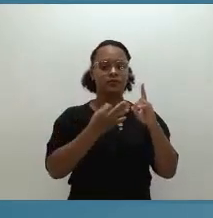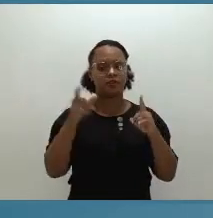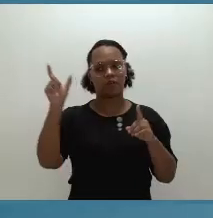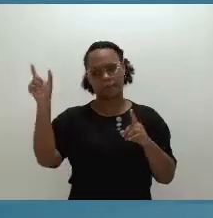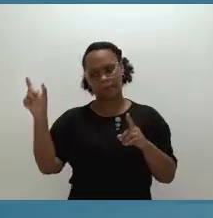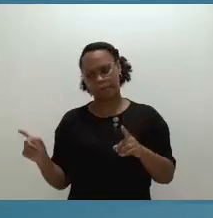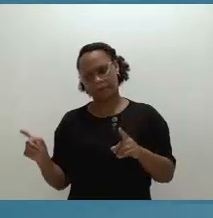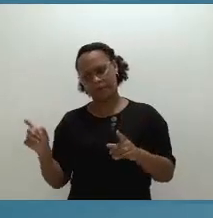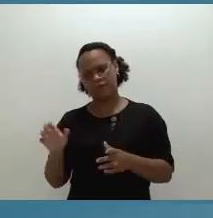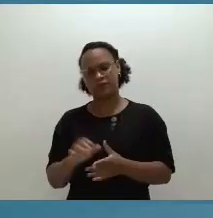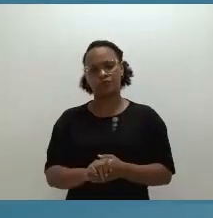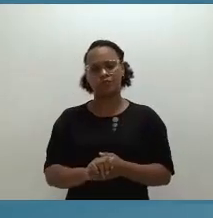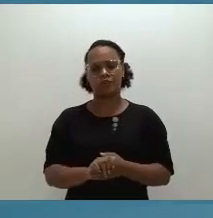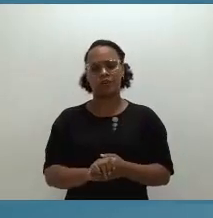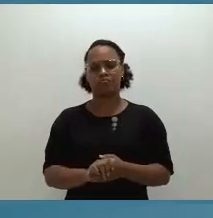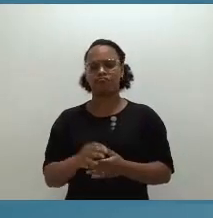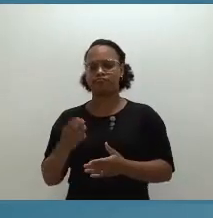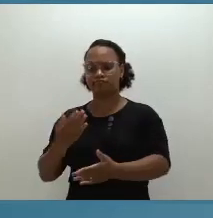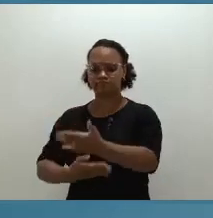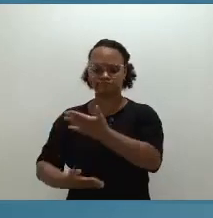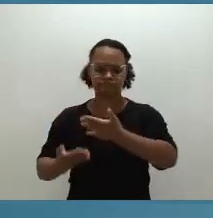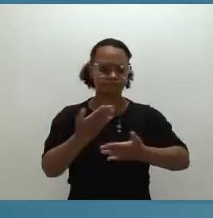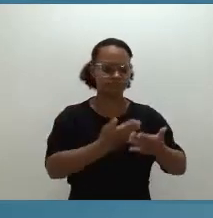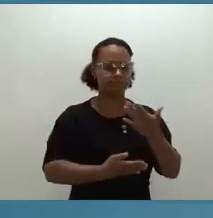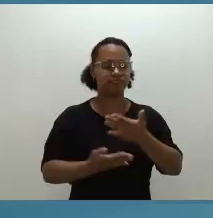que trata todo mundo bem,